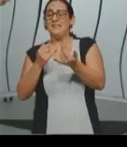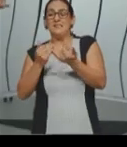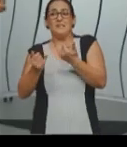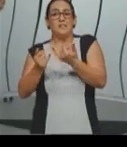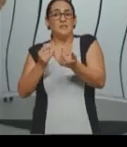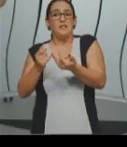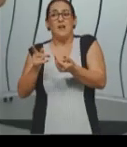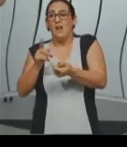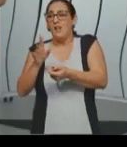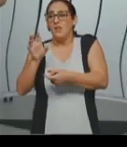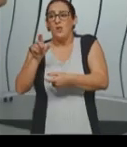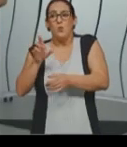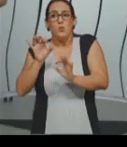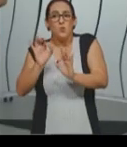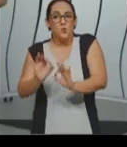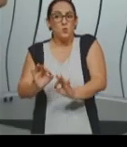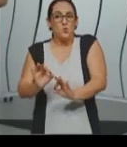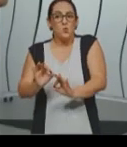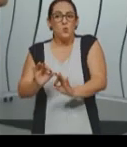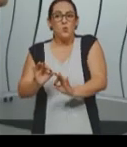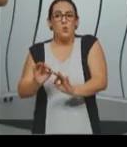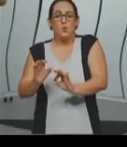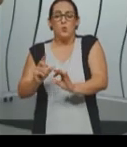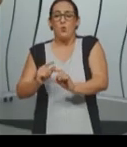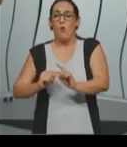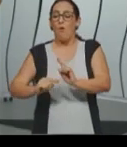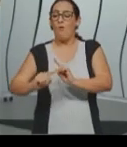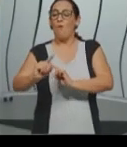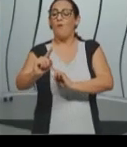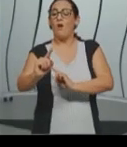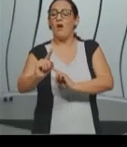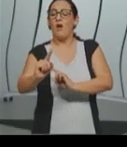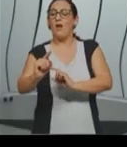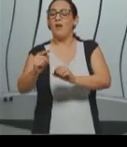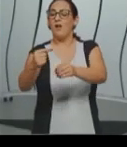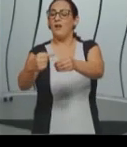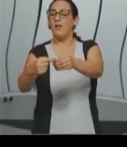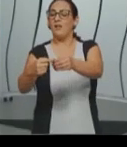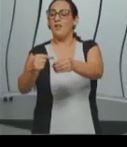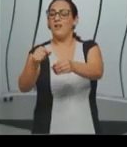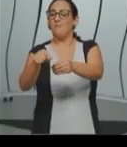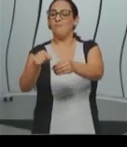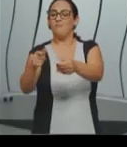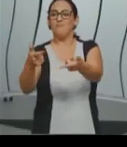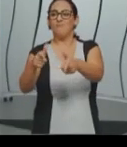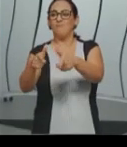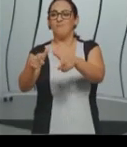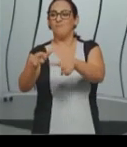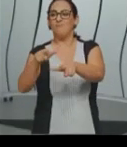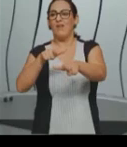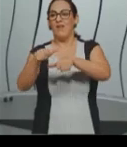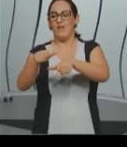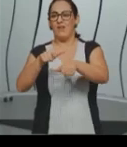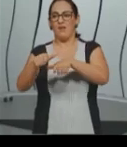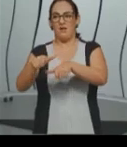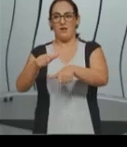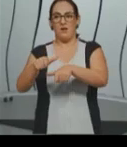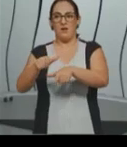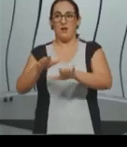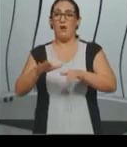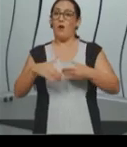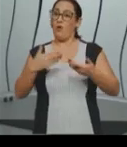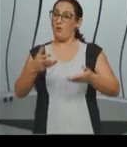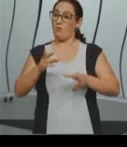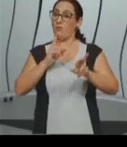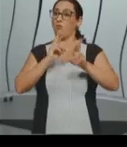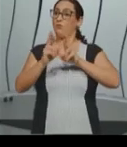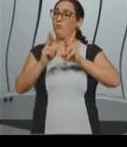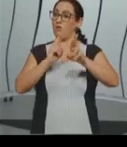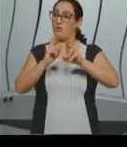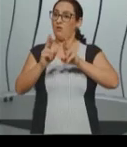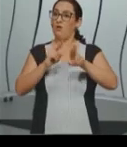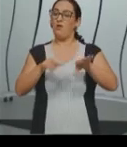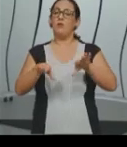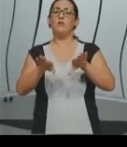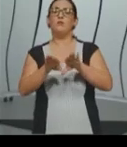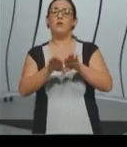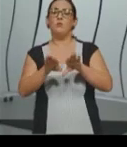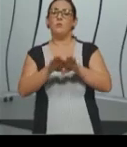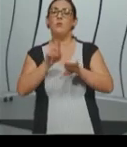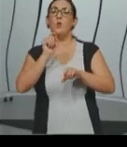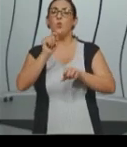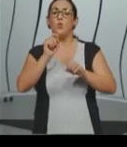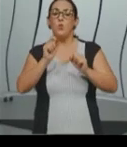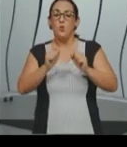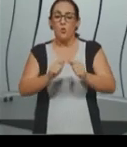vai para a cidade não consegue trabalho, né? Então a gente vai ter uma série de situações que estão relacionadas também com a industrialização, inchaço